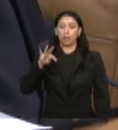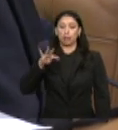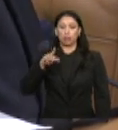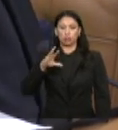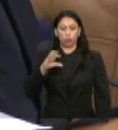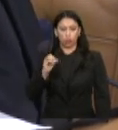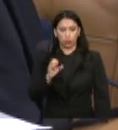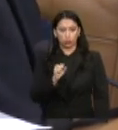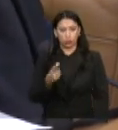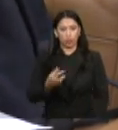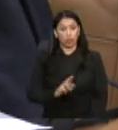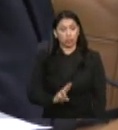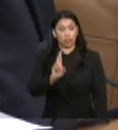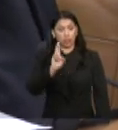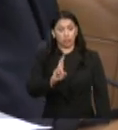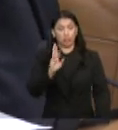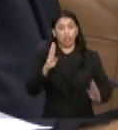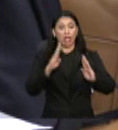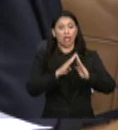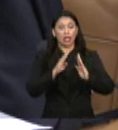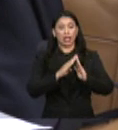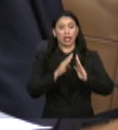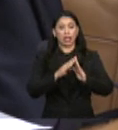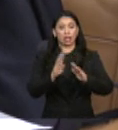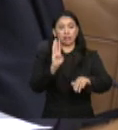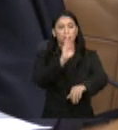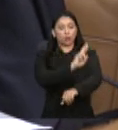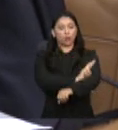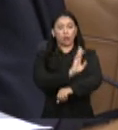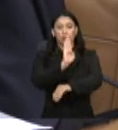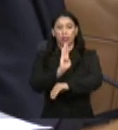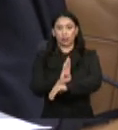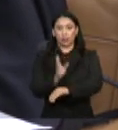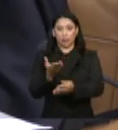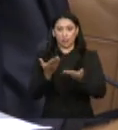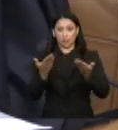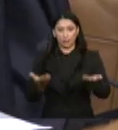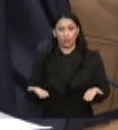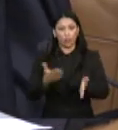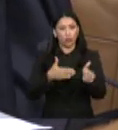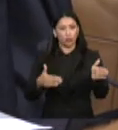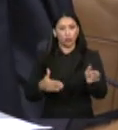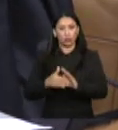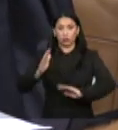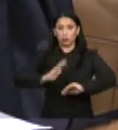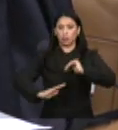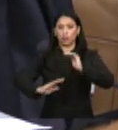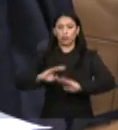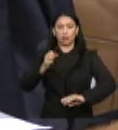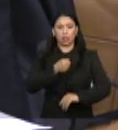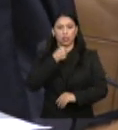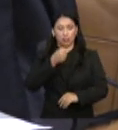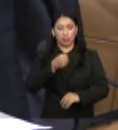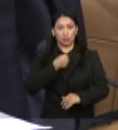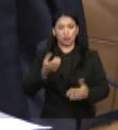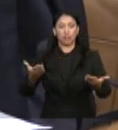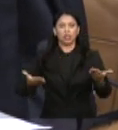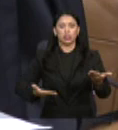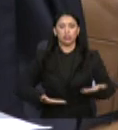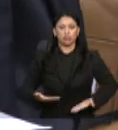Casa Rui Barbosa senhoras e senhores profissionais da Imprensa senhoras e senhores servidores